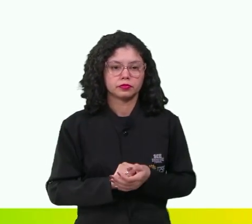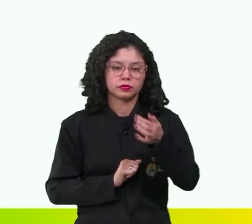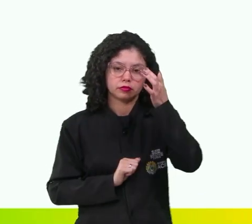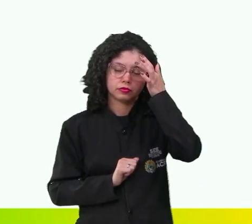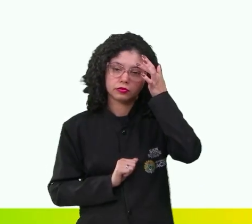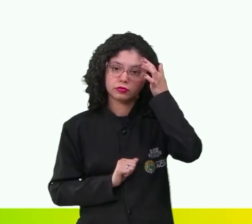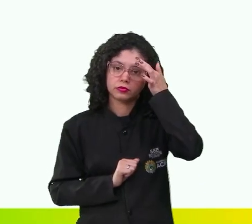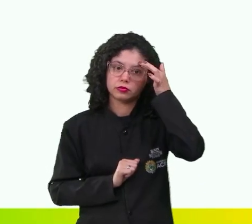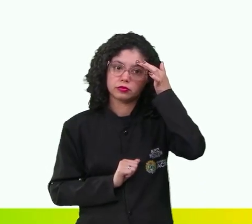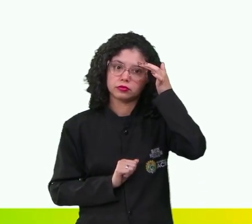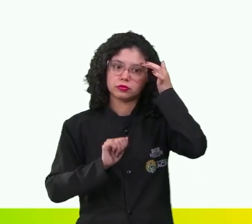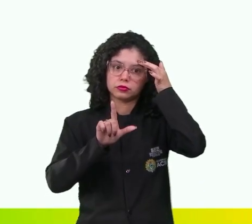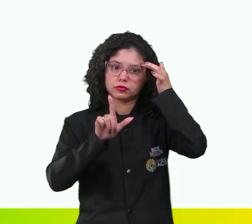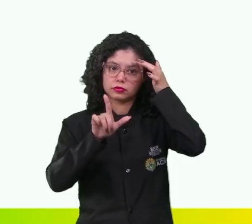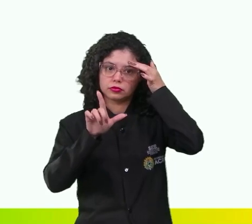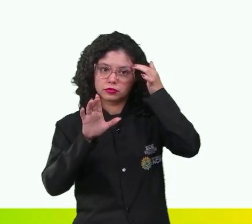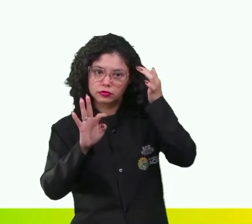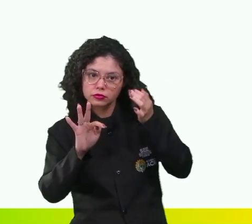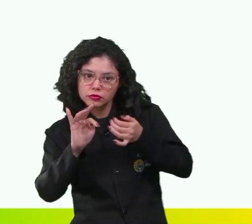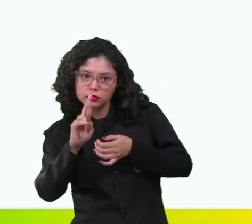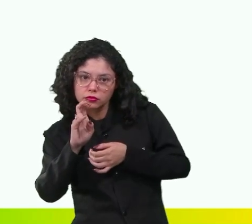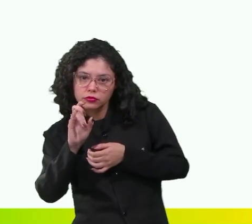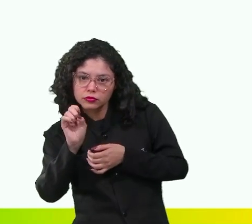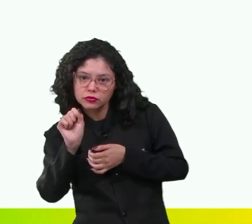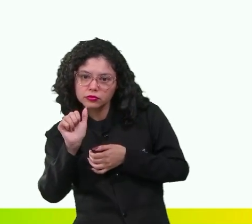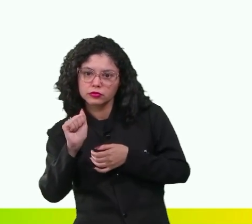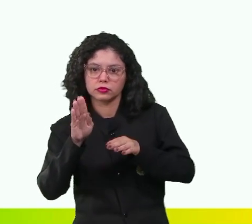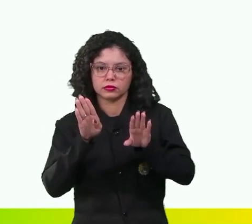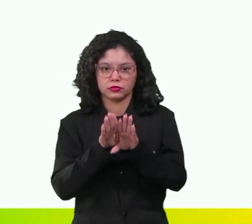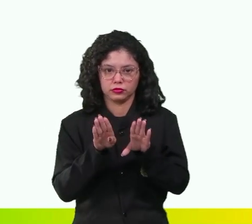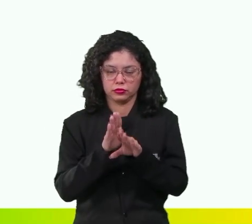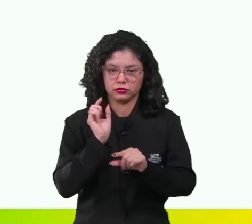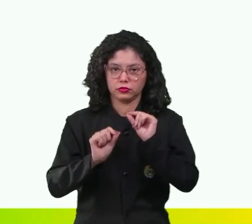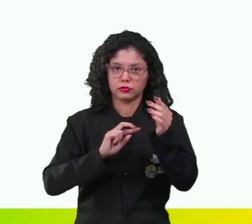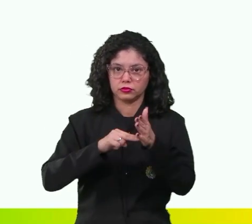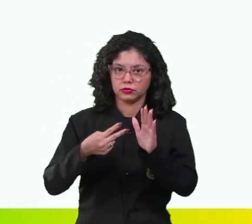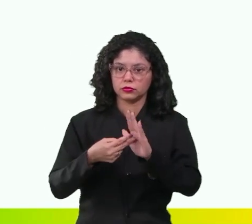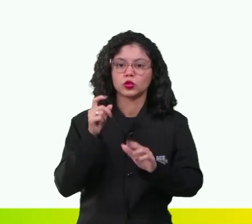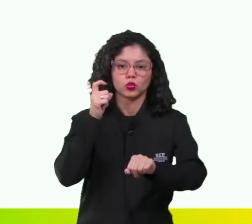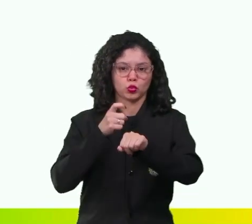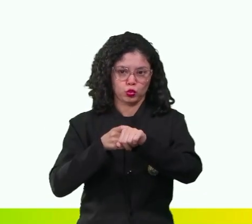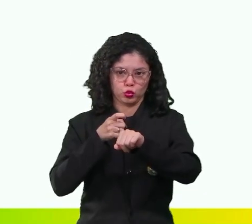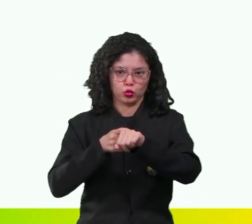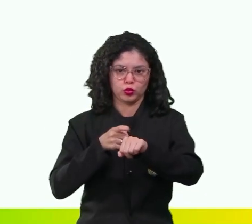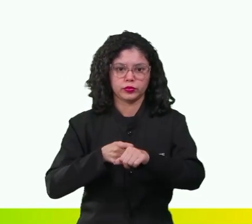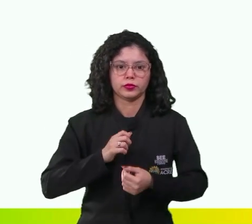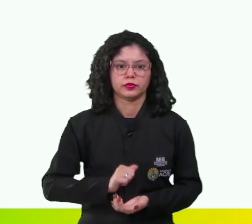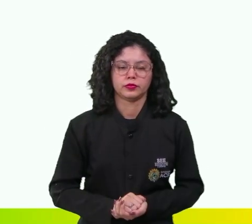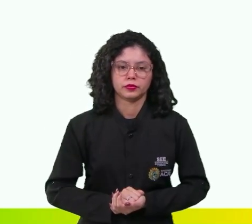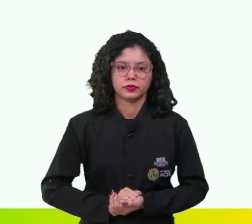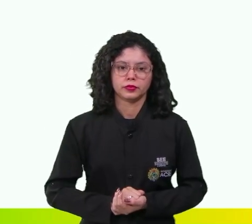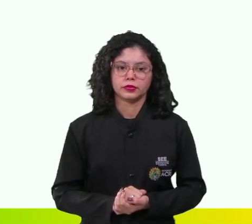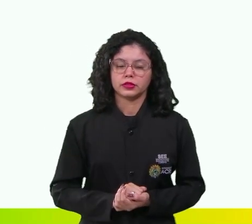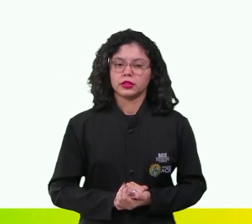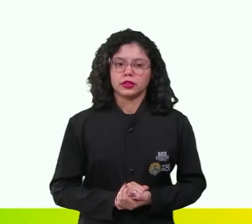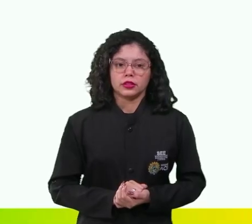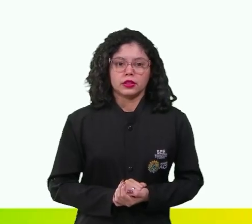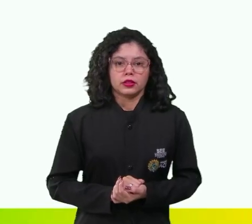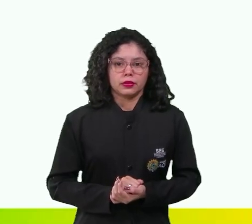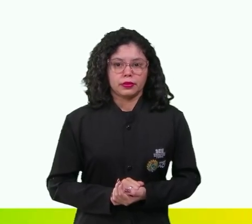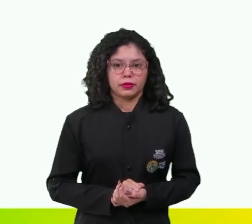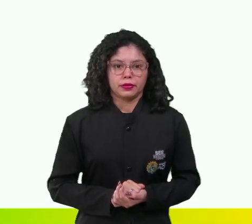Terra. A palavra litos, em grego, significa, na verdade, rocha, pedra. Bom, então agora,